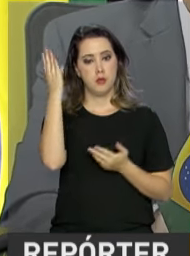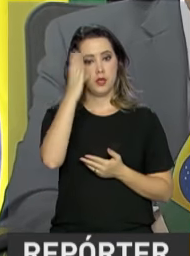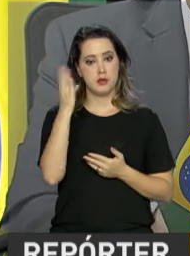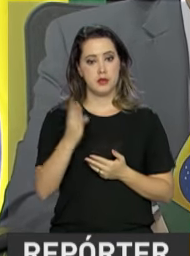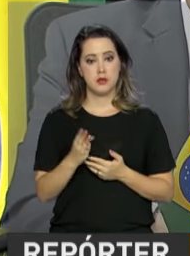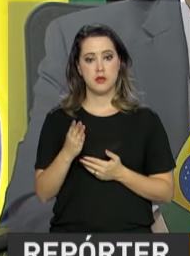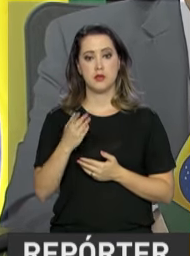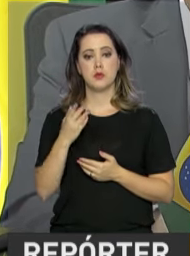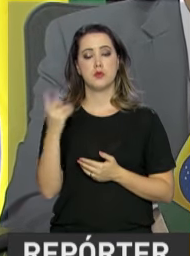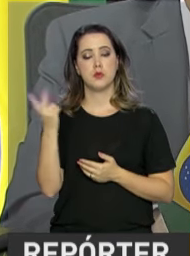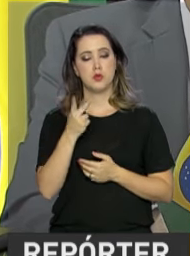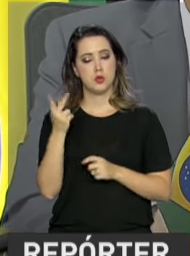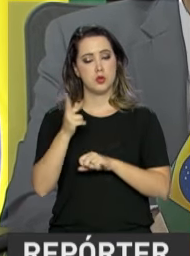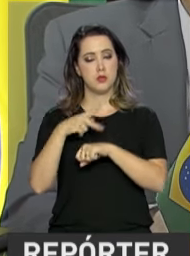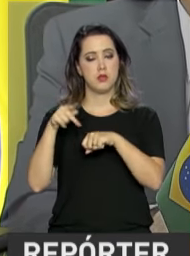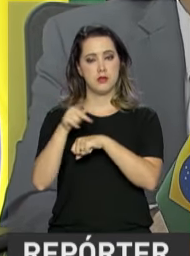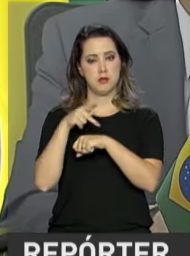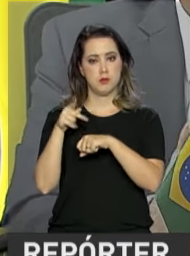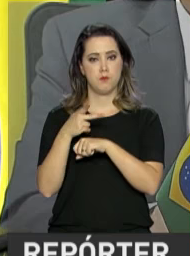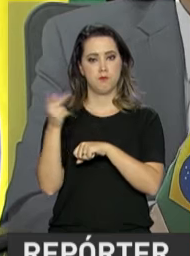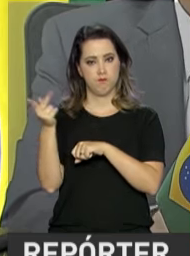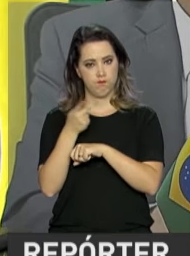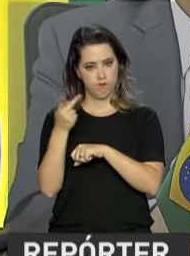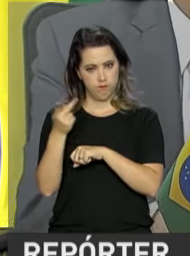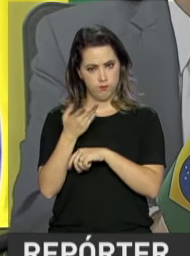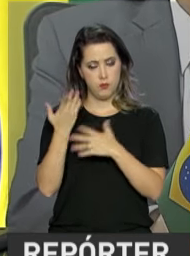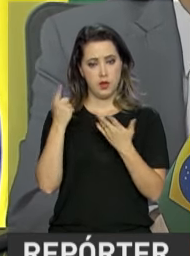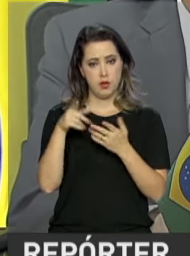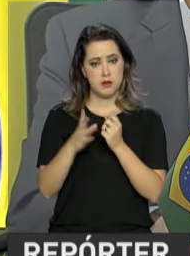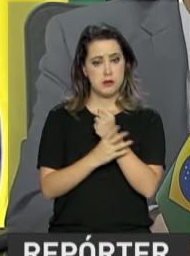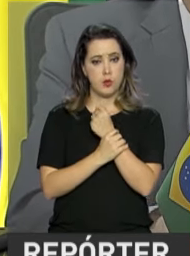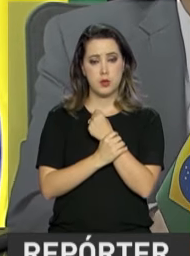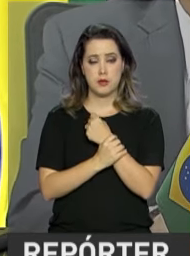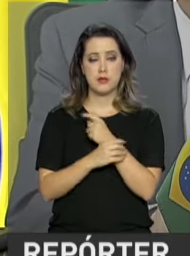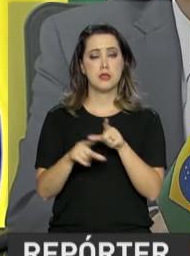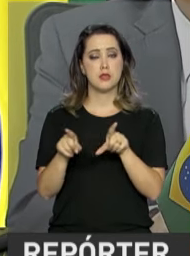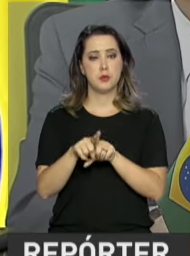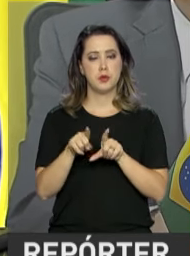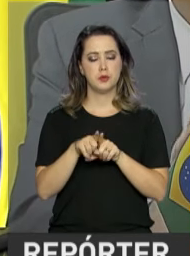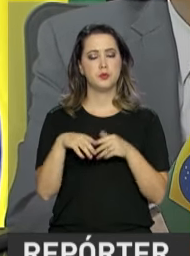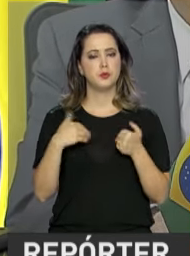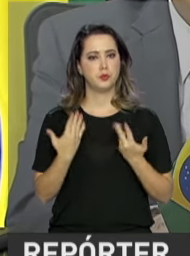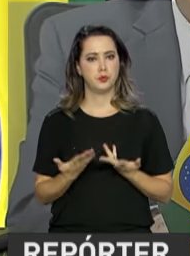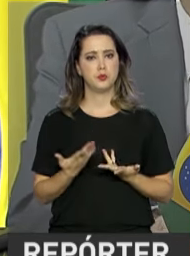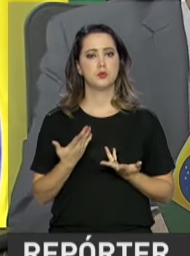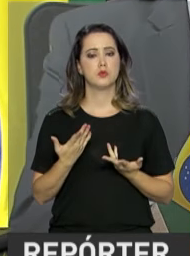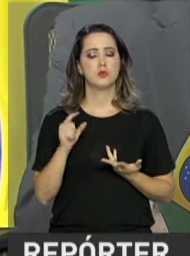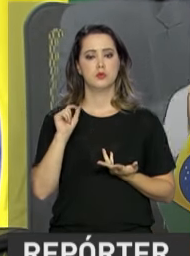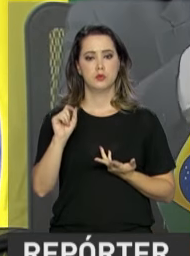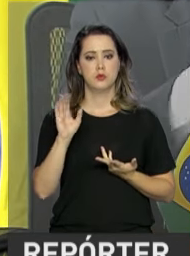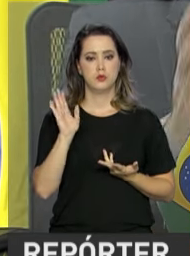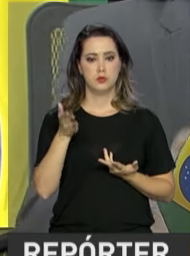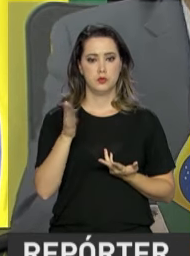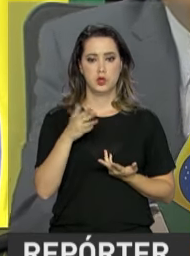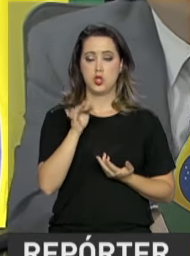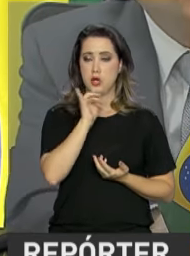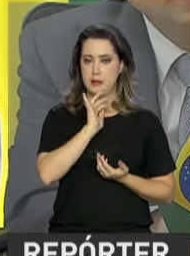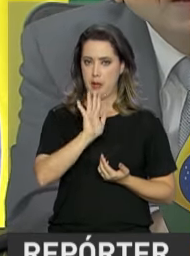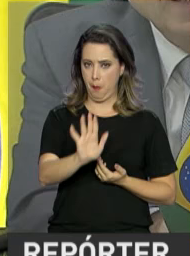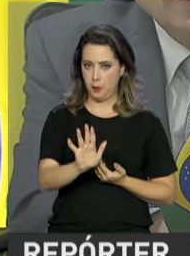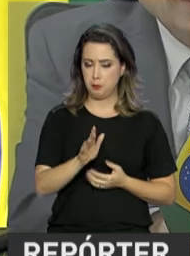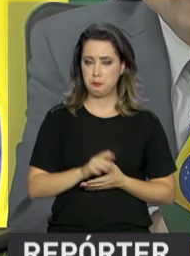relação bilateral entre dois países, né? Então, a questão de segurança. Olha, ficou estabelecido que, por